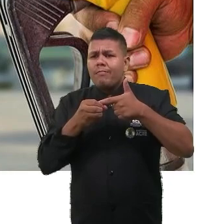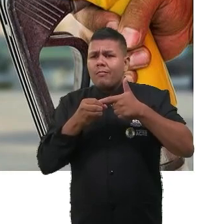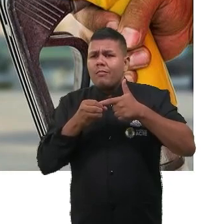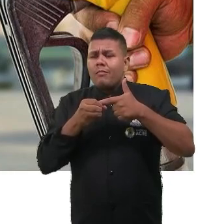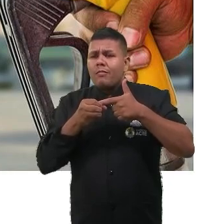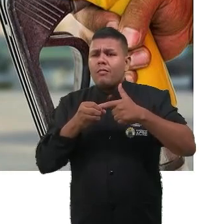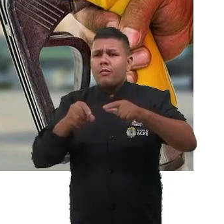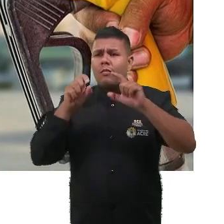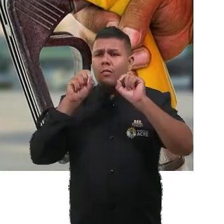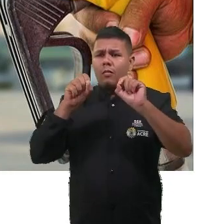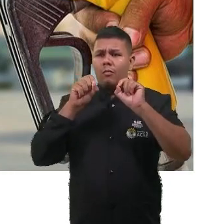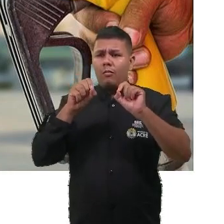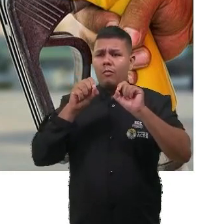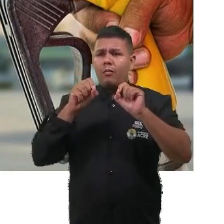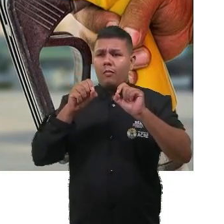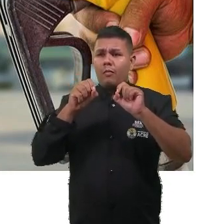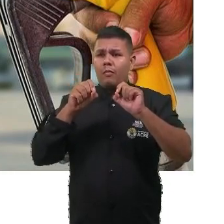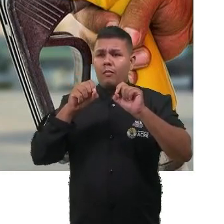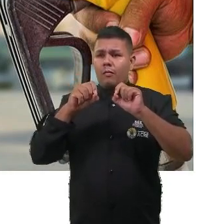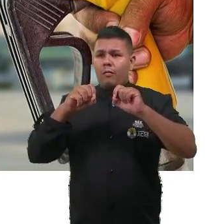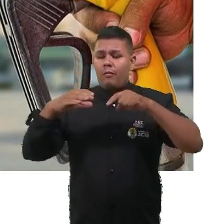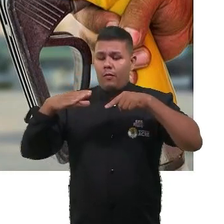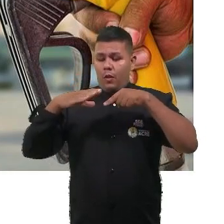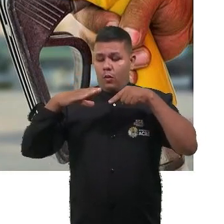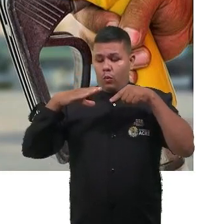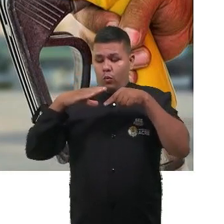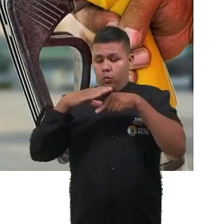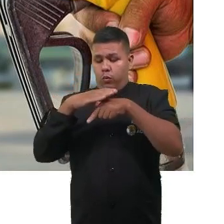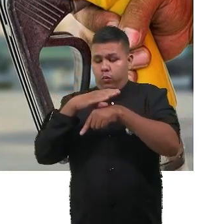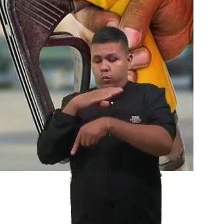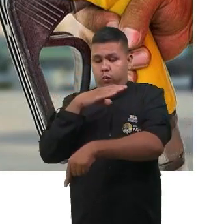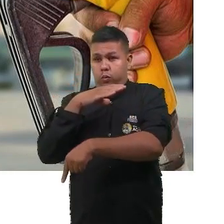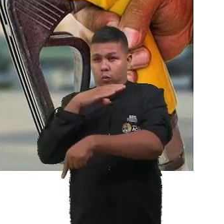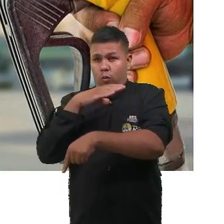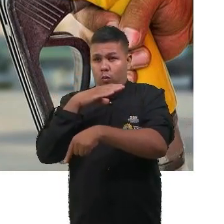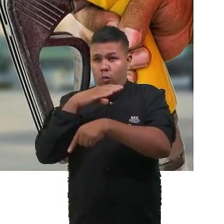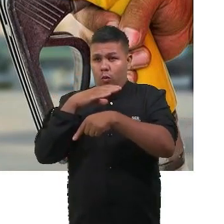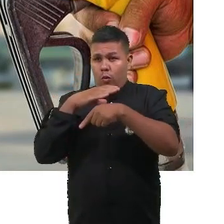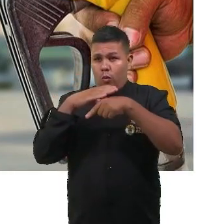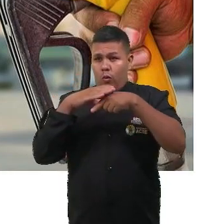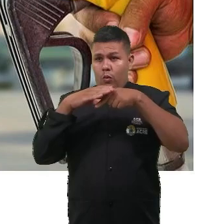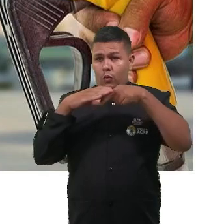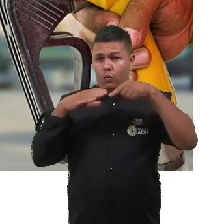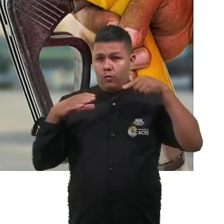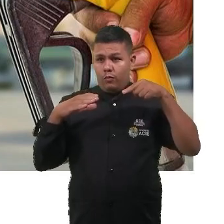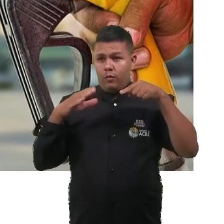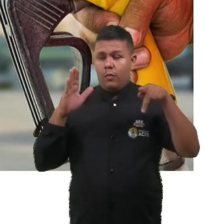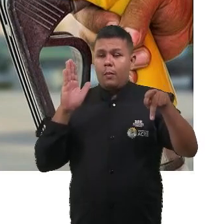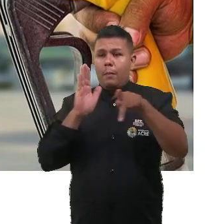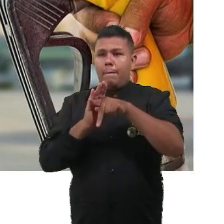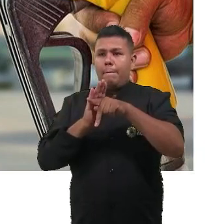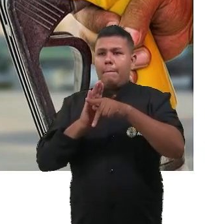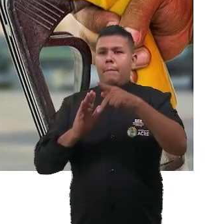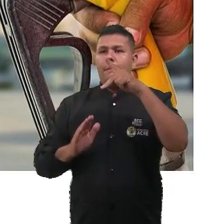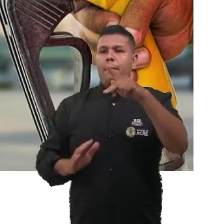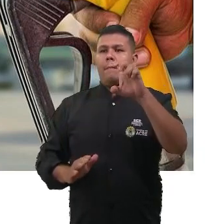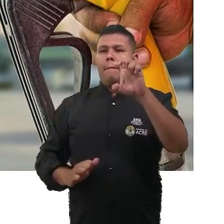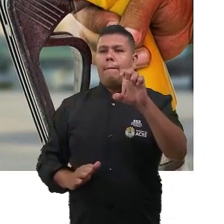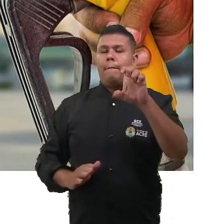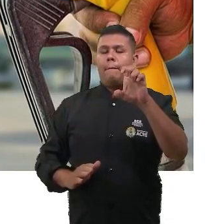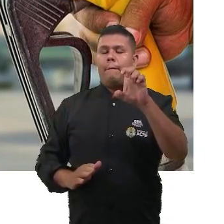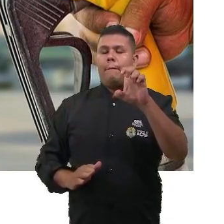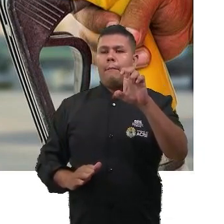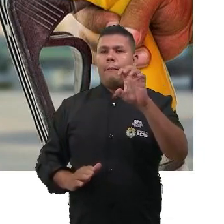um tipo de combustível fóssil, ou seja, ela tem ali derivados do petróleo, ela vem de origem do